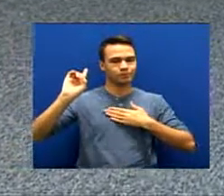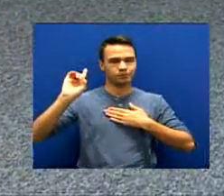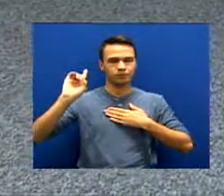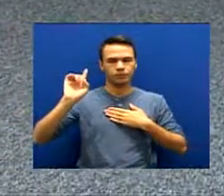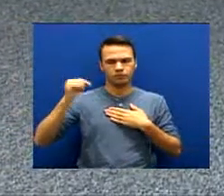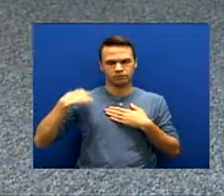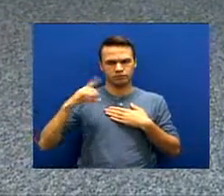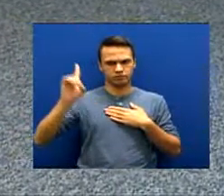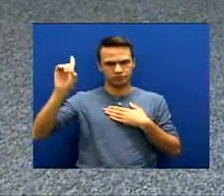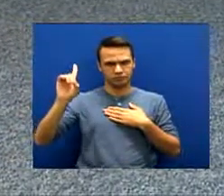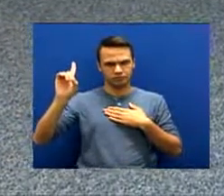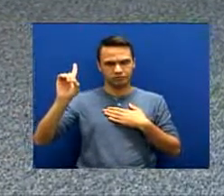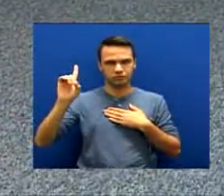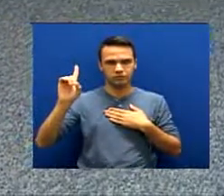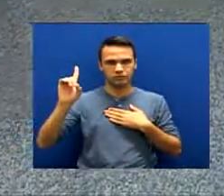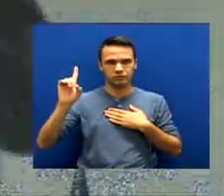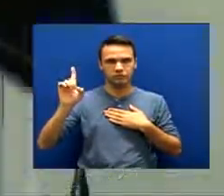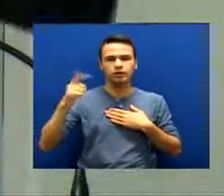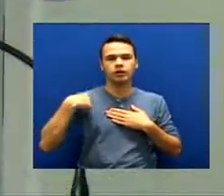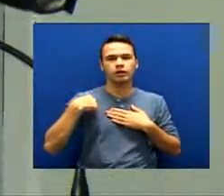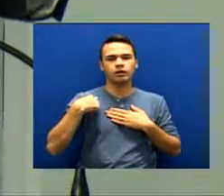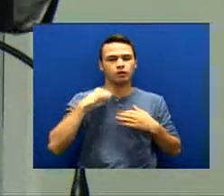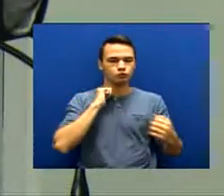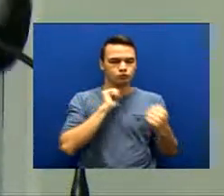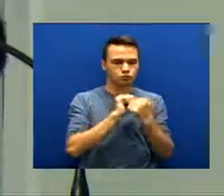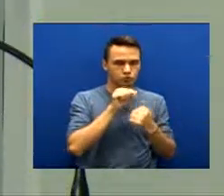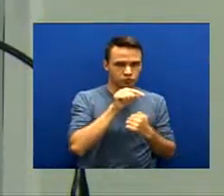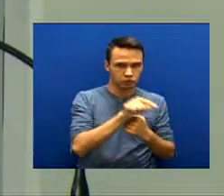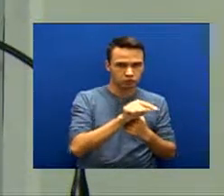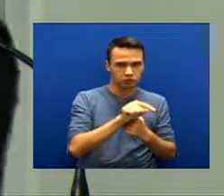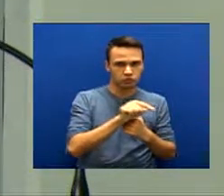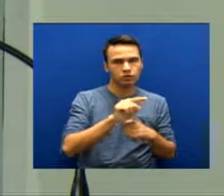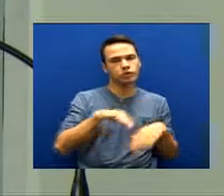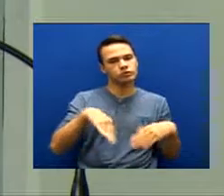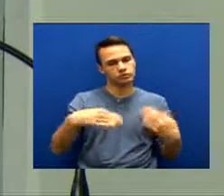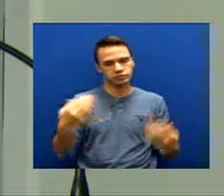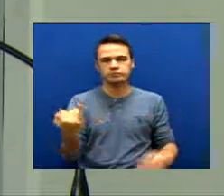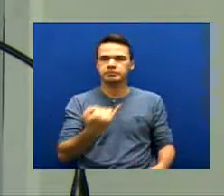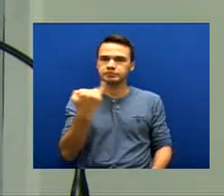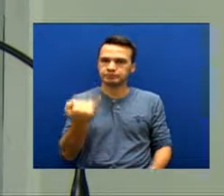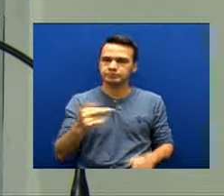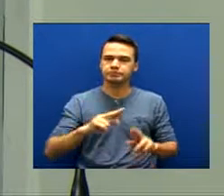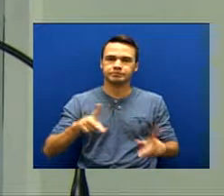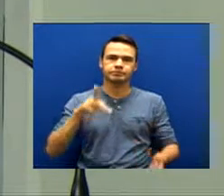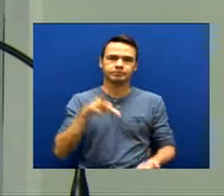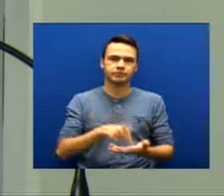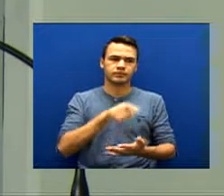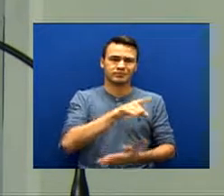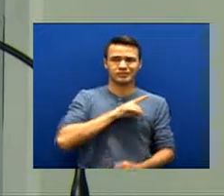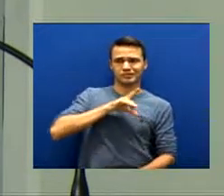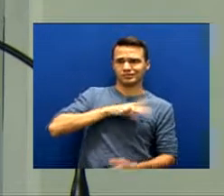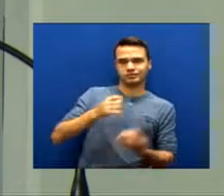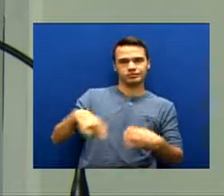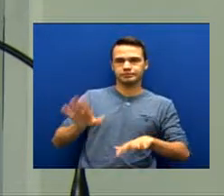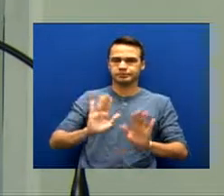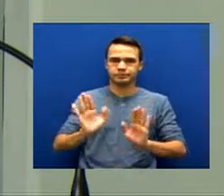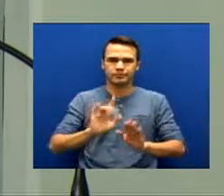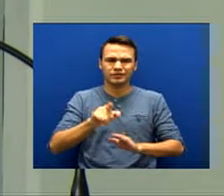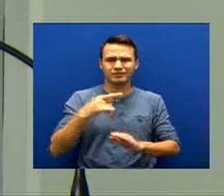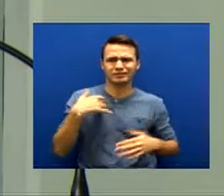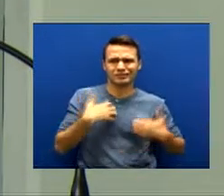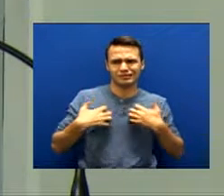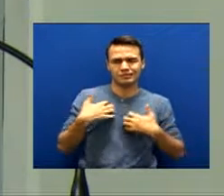Deus novamente se apresenta, e ele não faz questão de se explicar, ele não faz questão de dar detalhes, ele apenas declara: eu